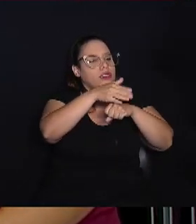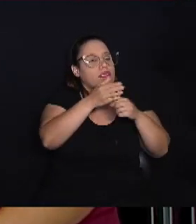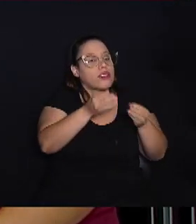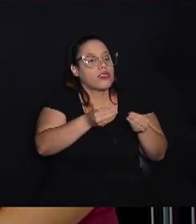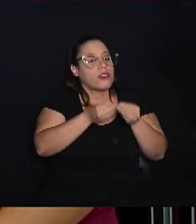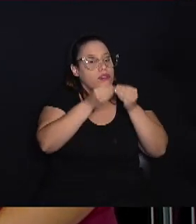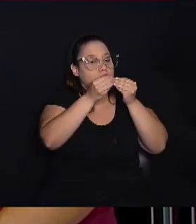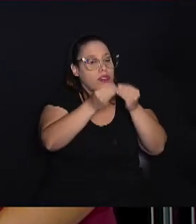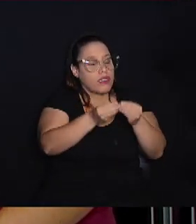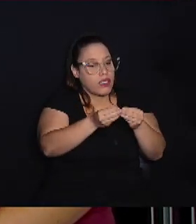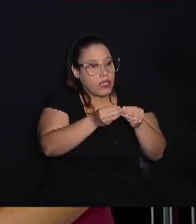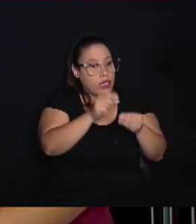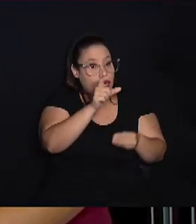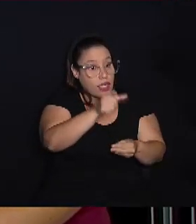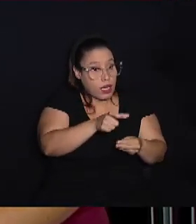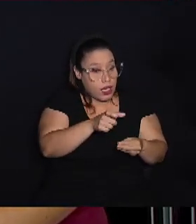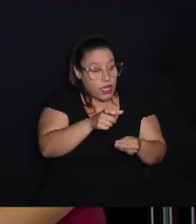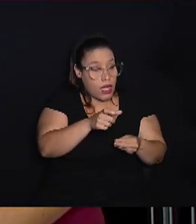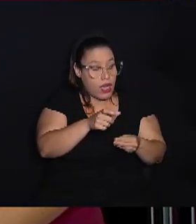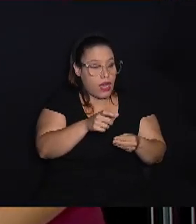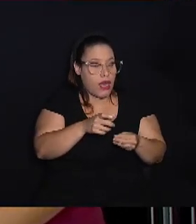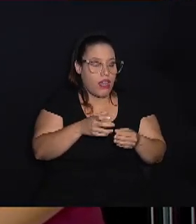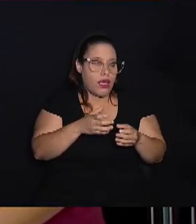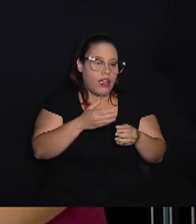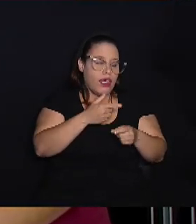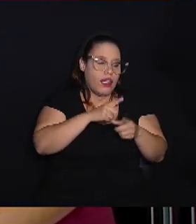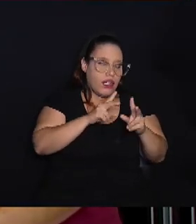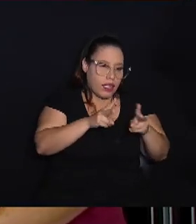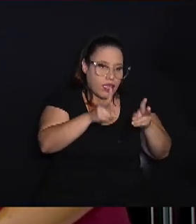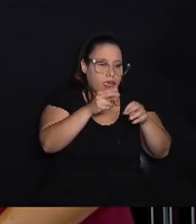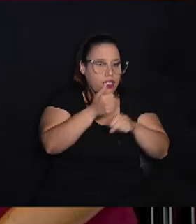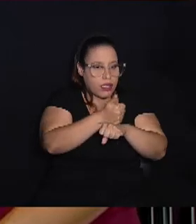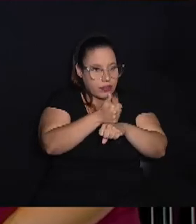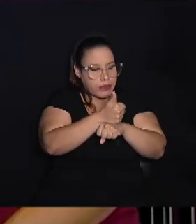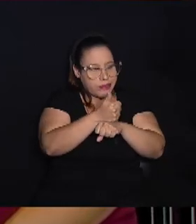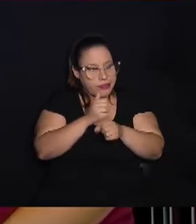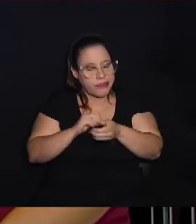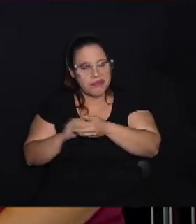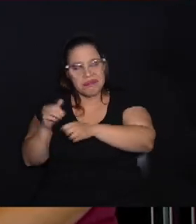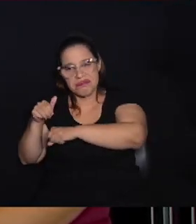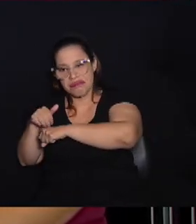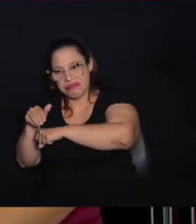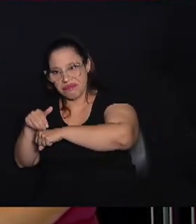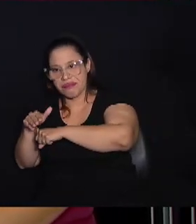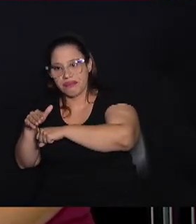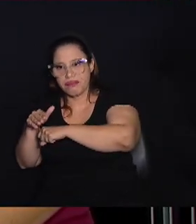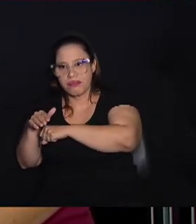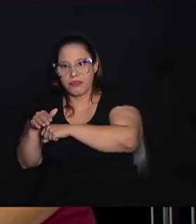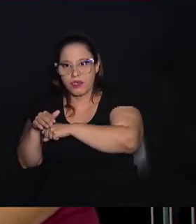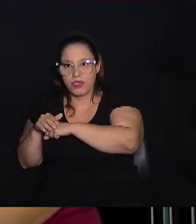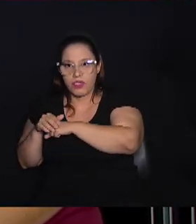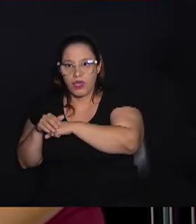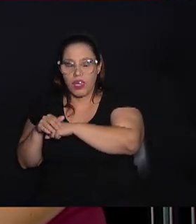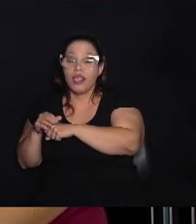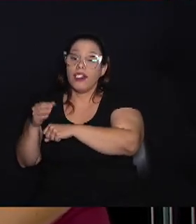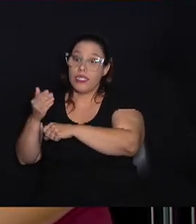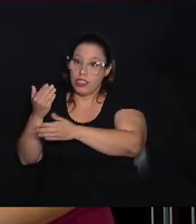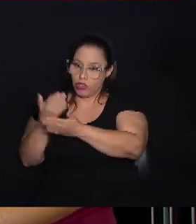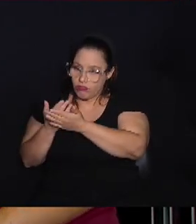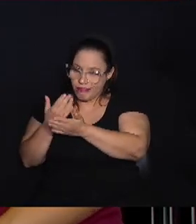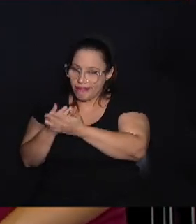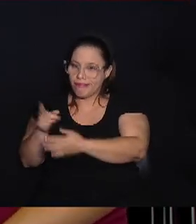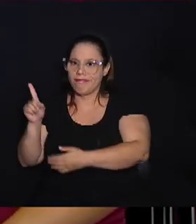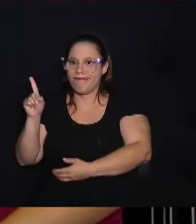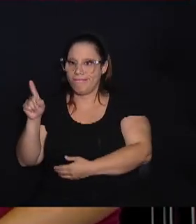para a galera que tem interesse de seguir essa área? Eu acho que as dicas são, com certeza, estudar, né?